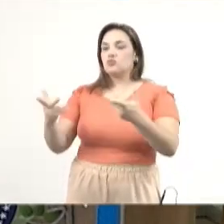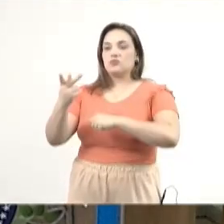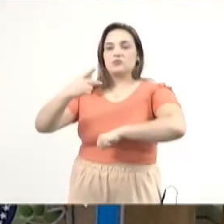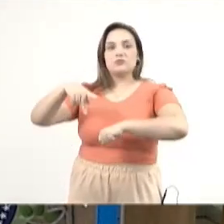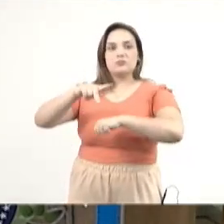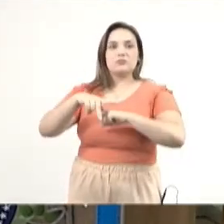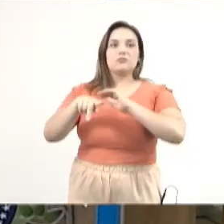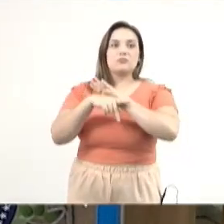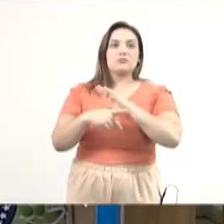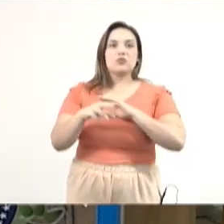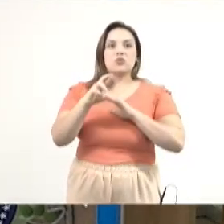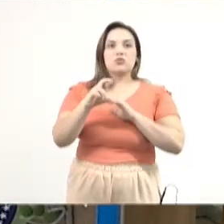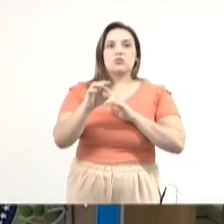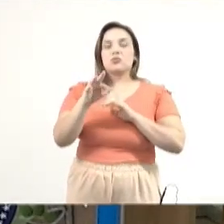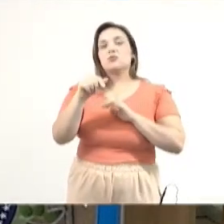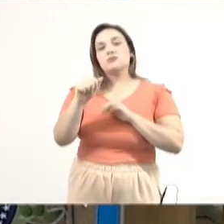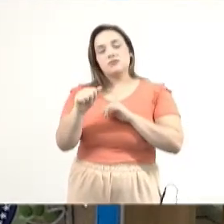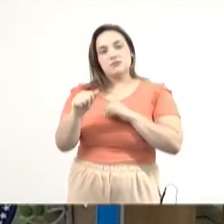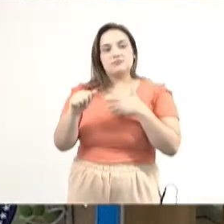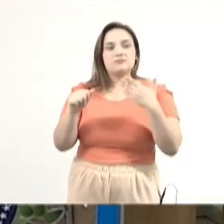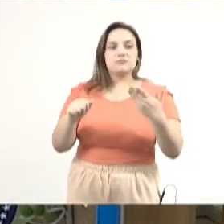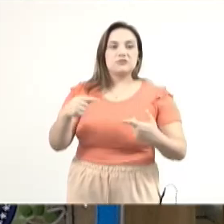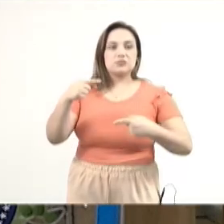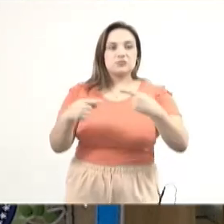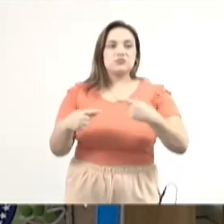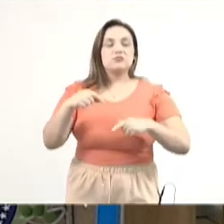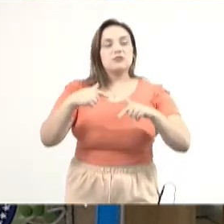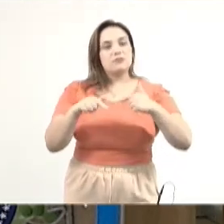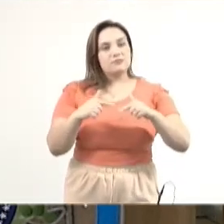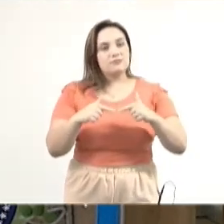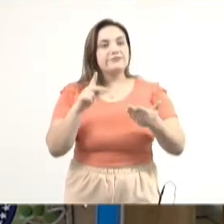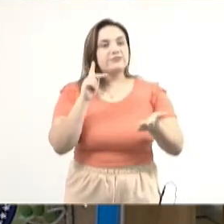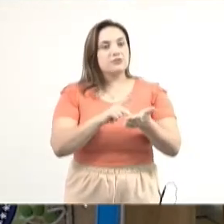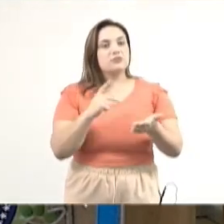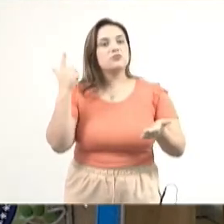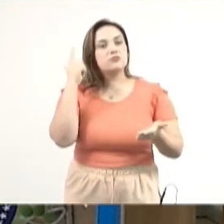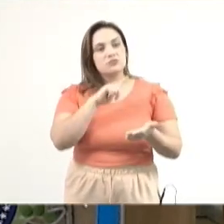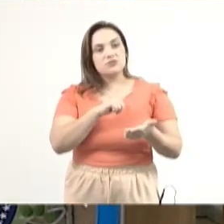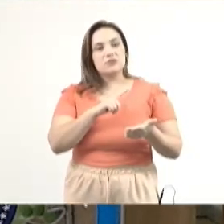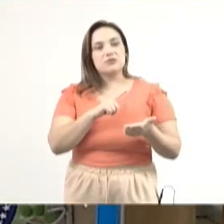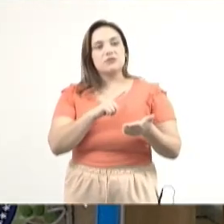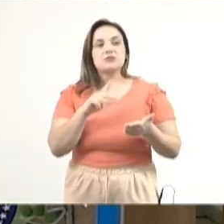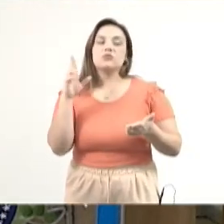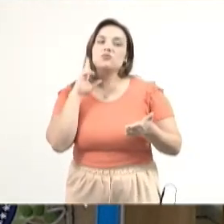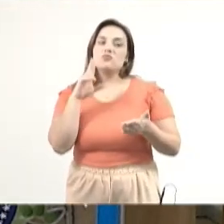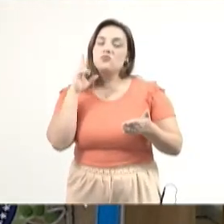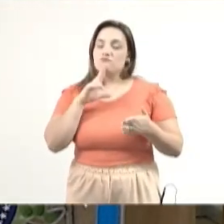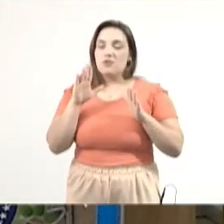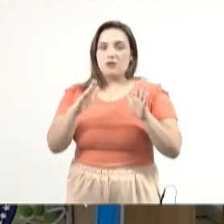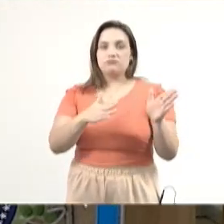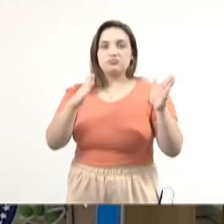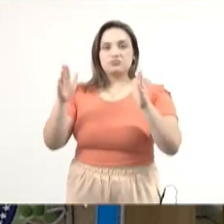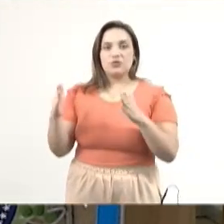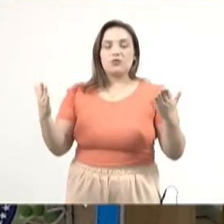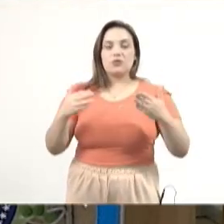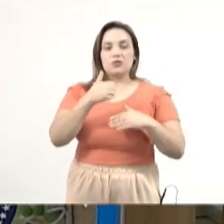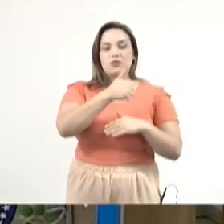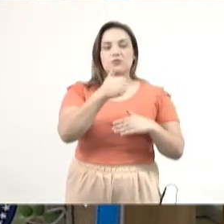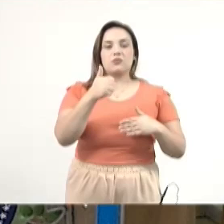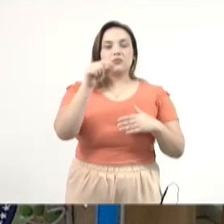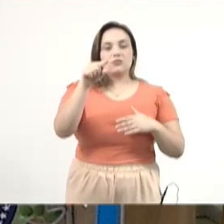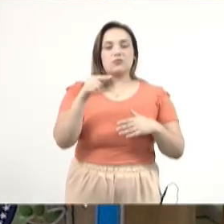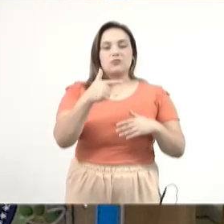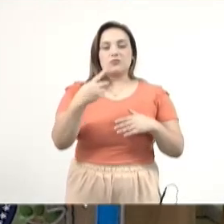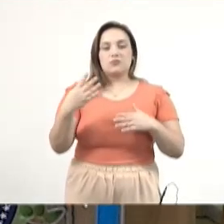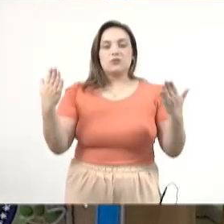implantação da rota para discutir o trabalho para que ela efetivamente comece a funcionar e operar. 11h24, a gente continua